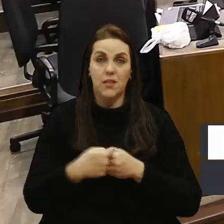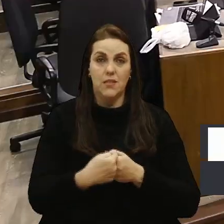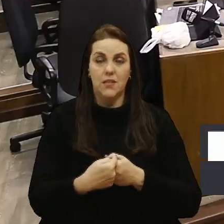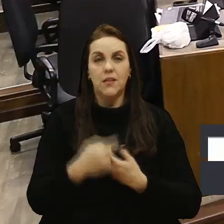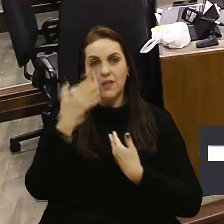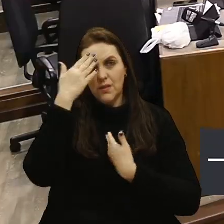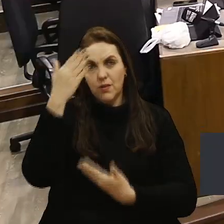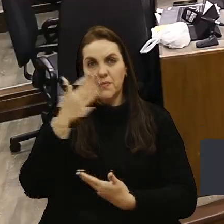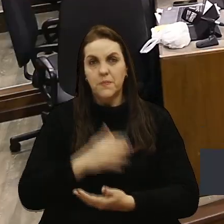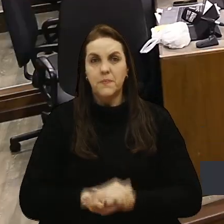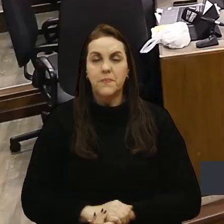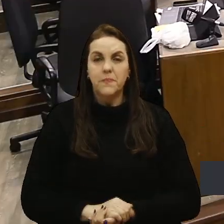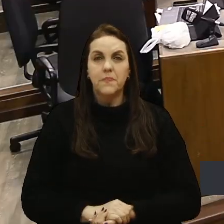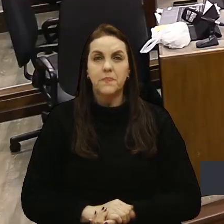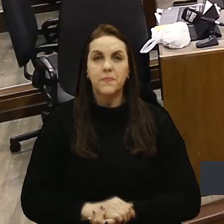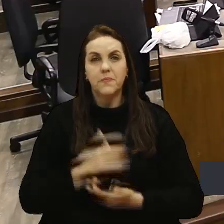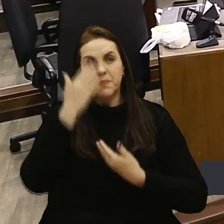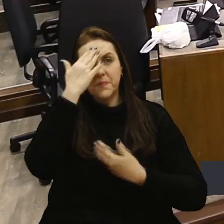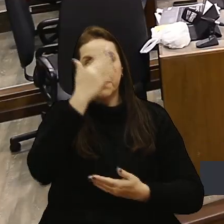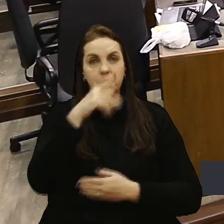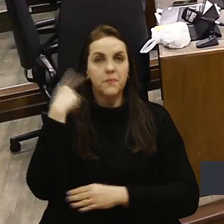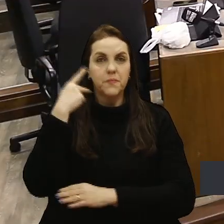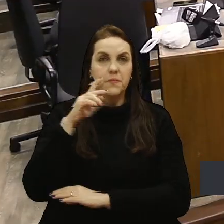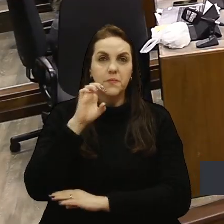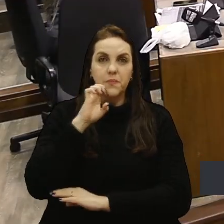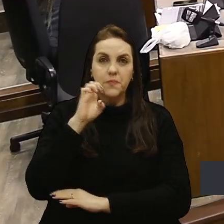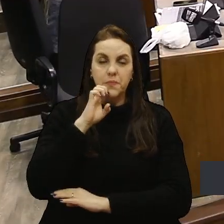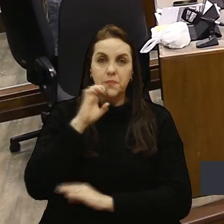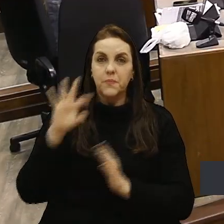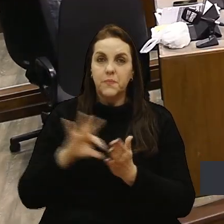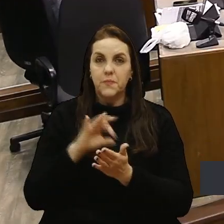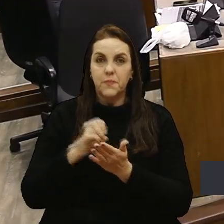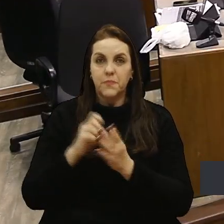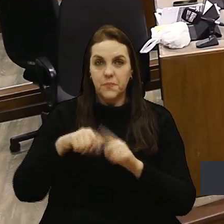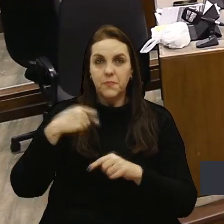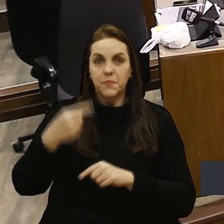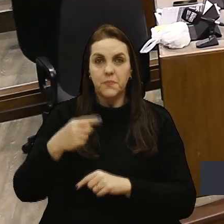Obrigado, vereadora Estela Baladinha. A próxima vereadora inscrita é a vereadora Daiane